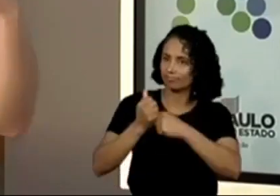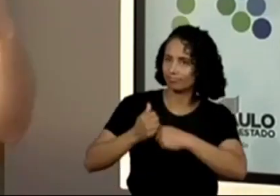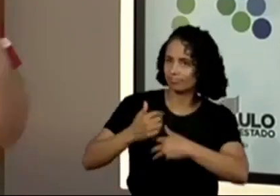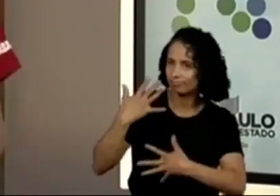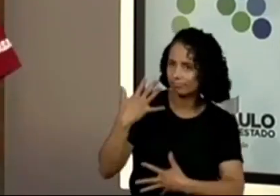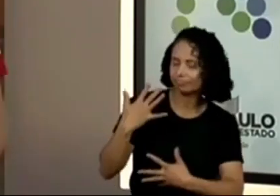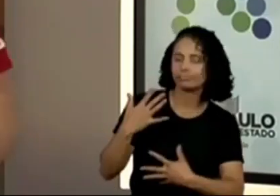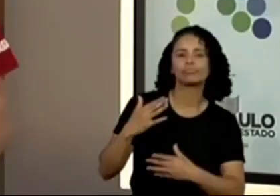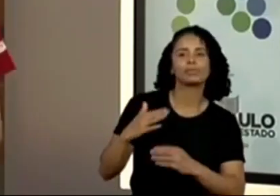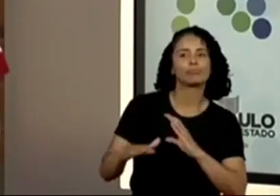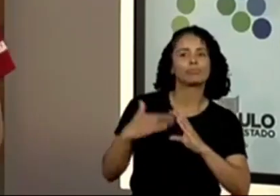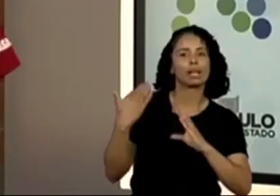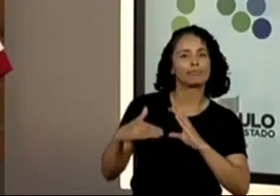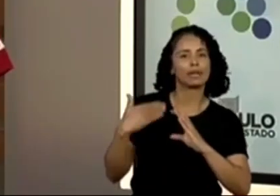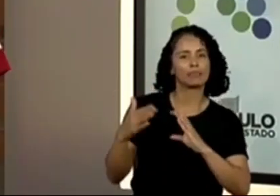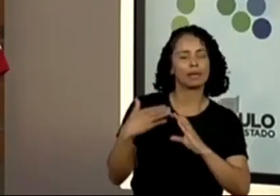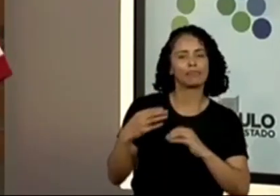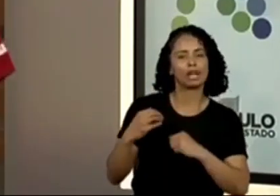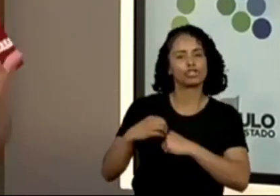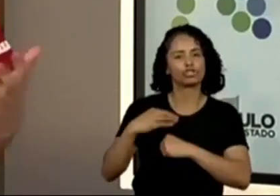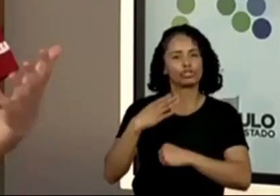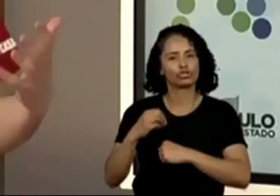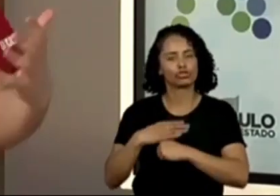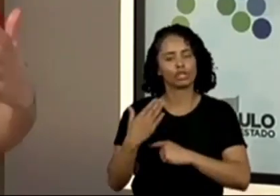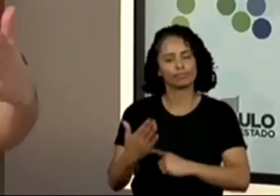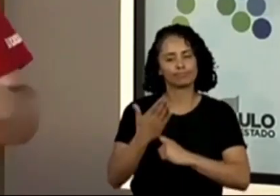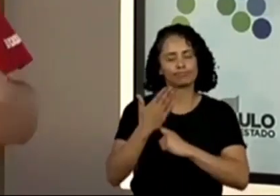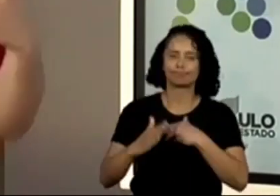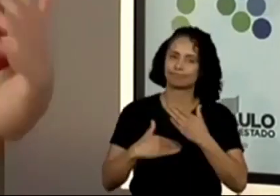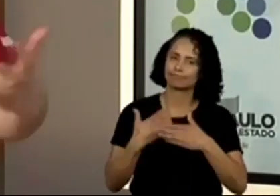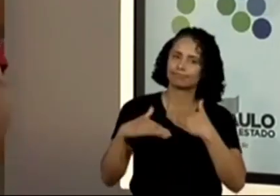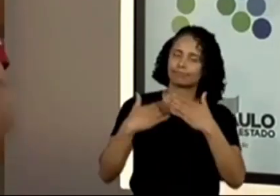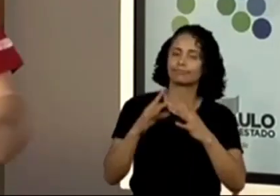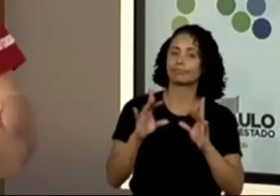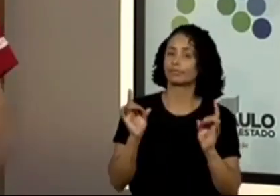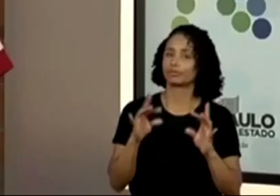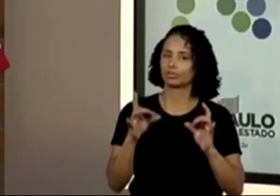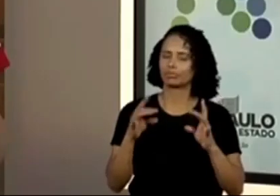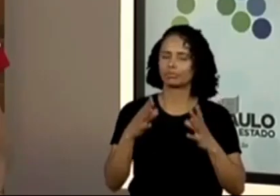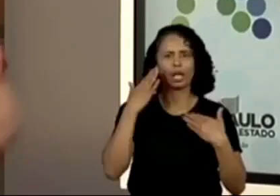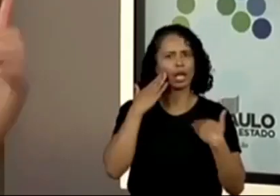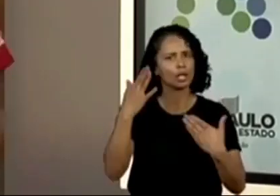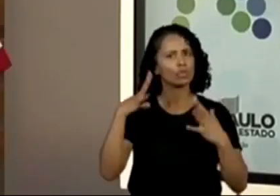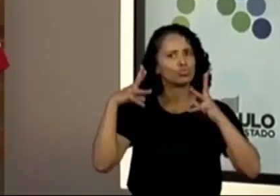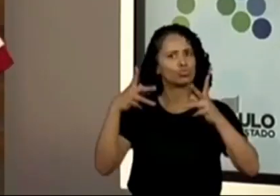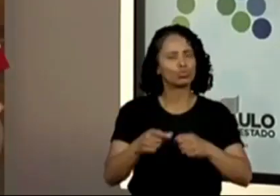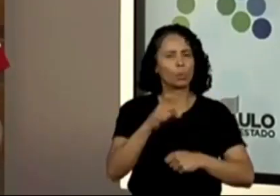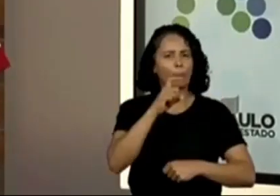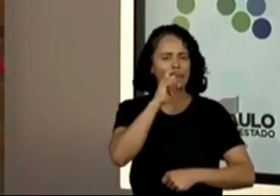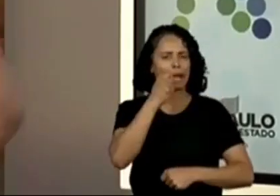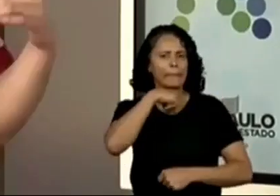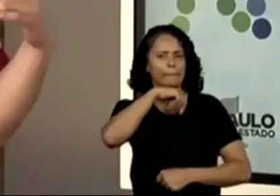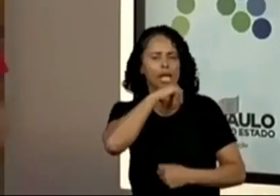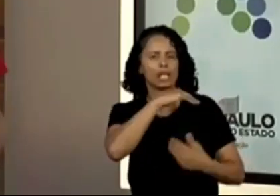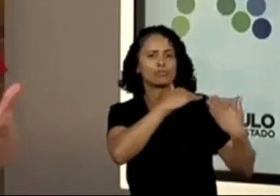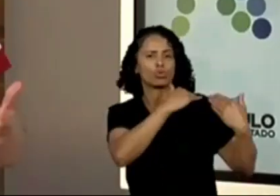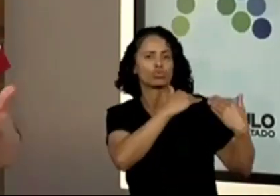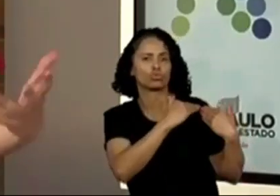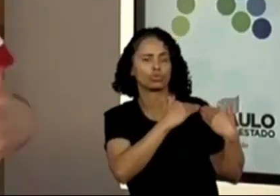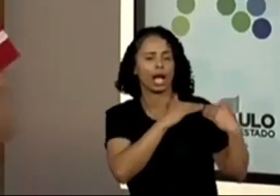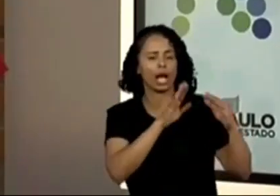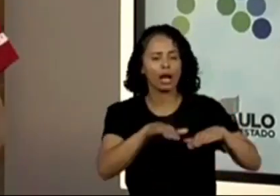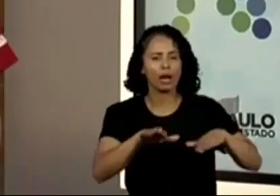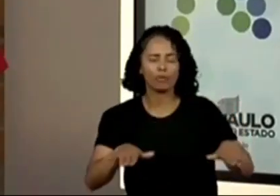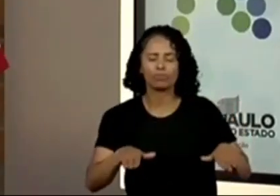então só tenho a agradecer vocês, agradecer imensamente a vocês, alunos, pais que acompanham aqui a aula, principalmente nesse dia que é